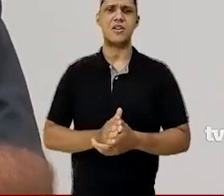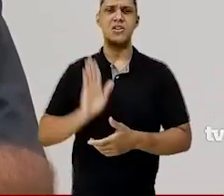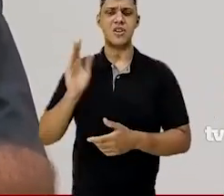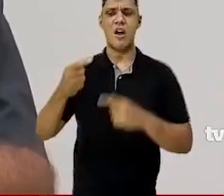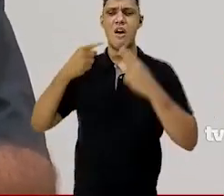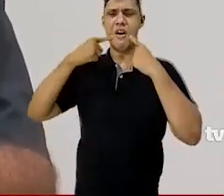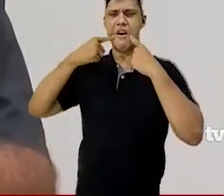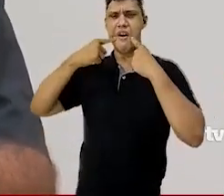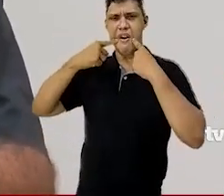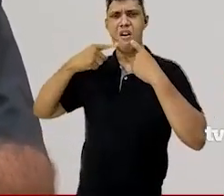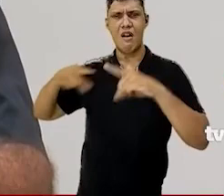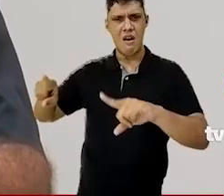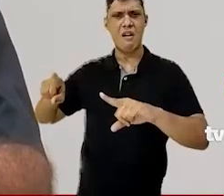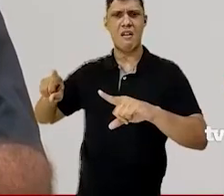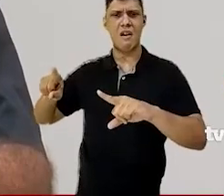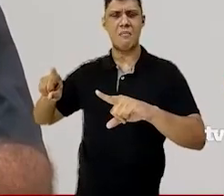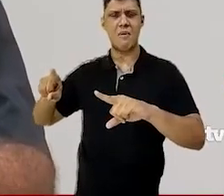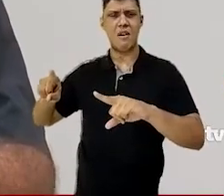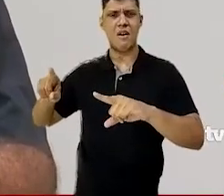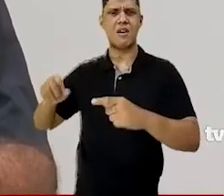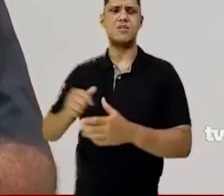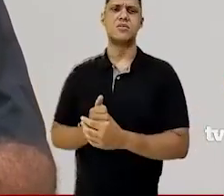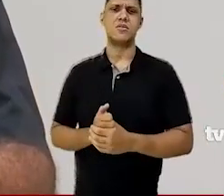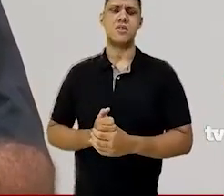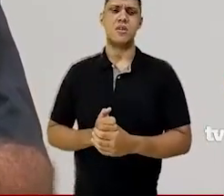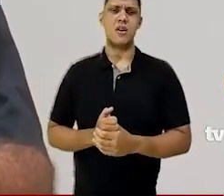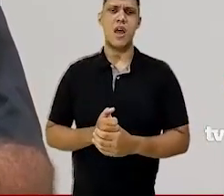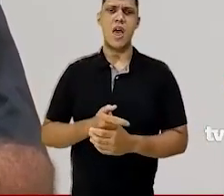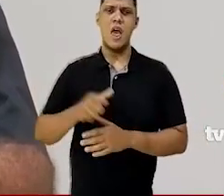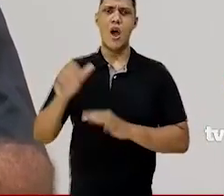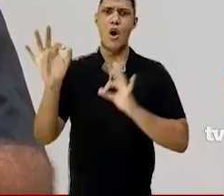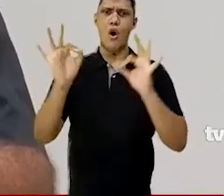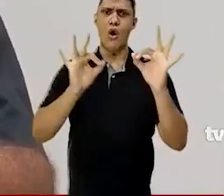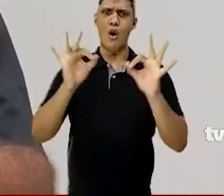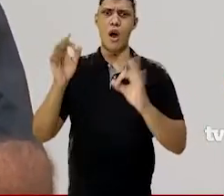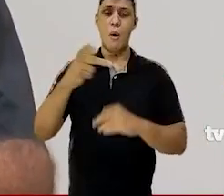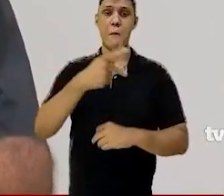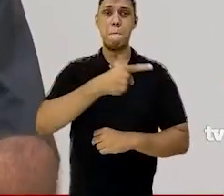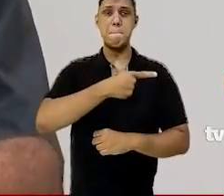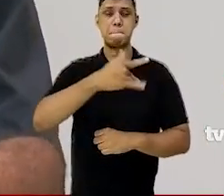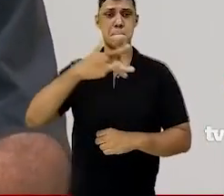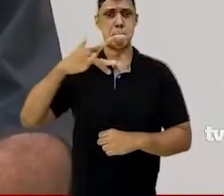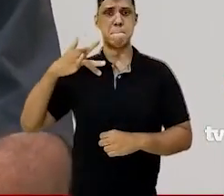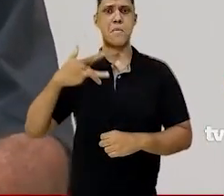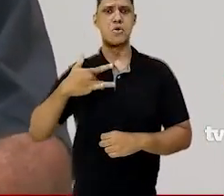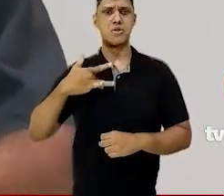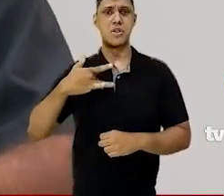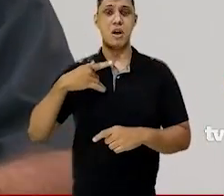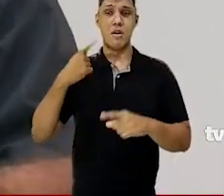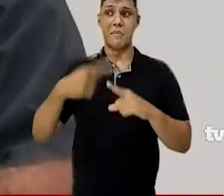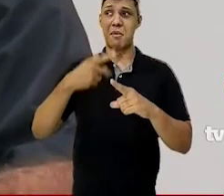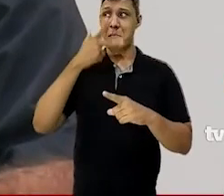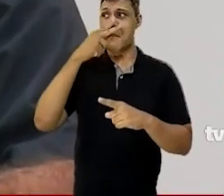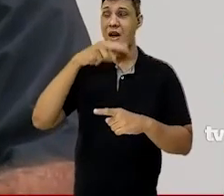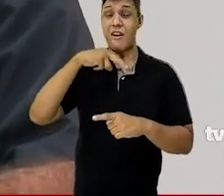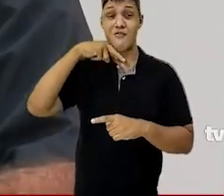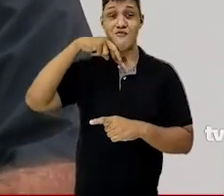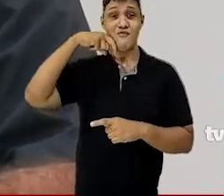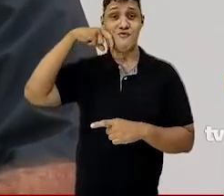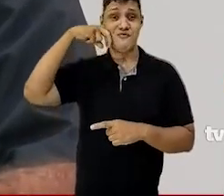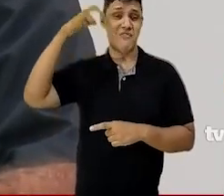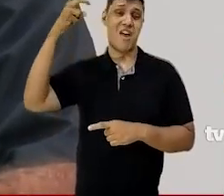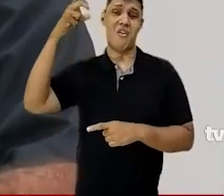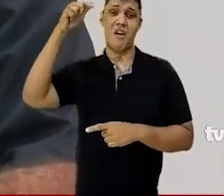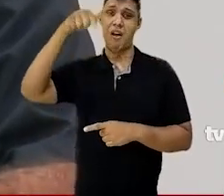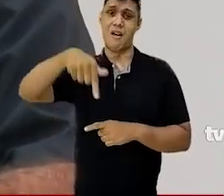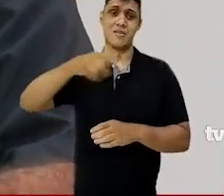denúncia, é reequipar os postos de saúde, que estão uma vergonha para a nossa cidade